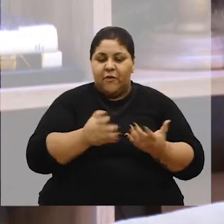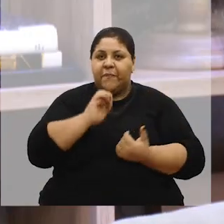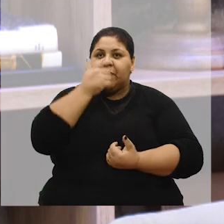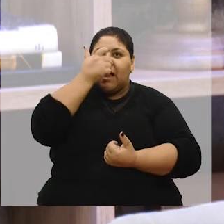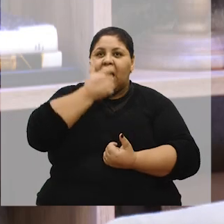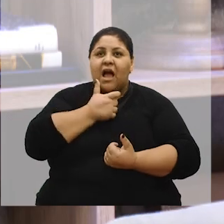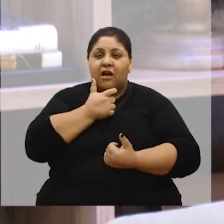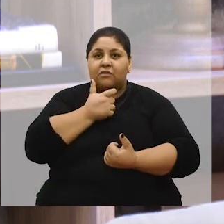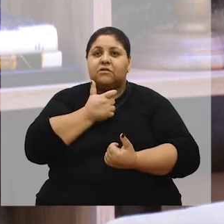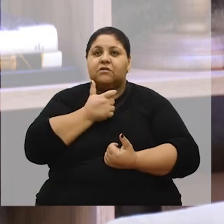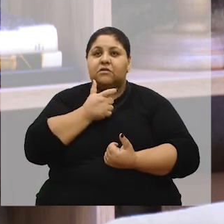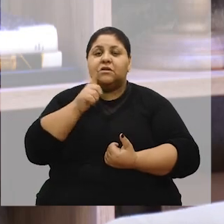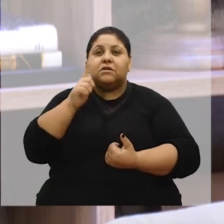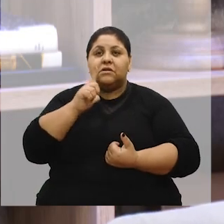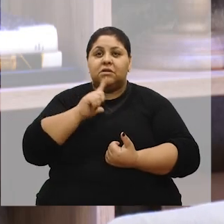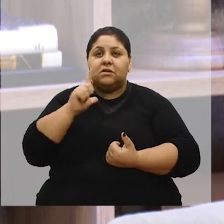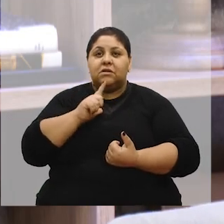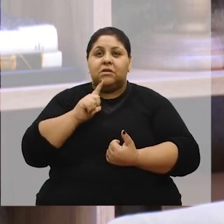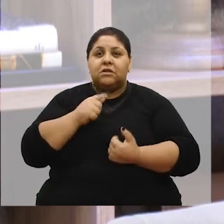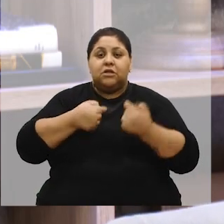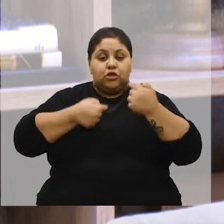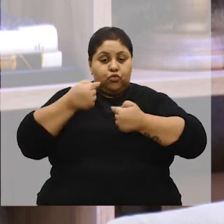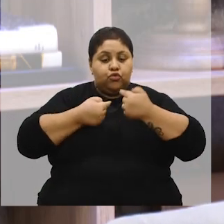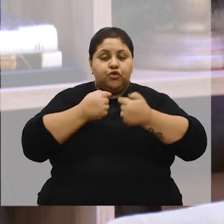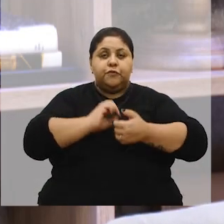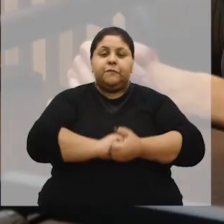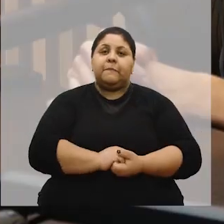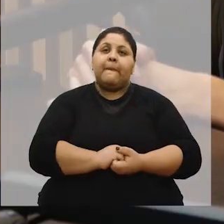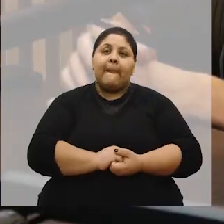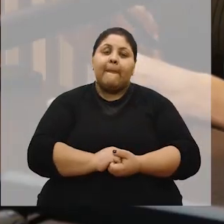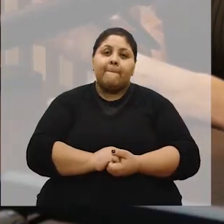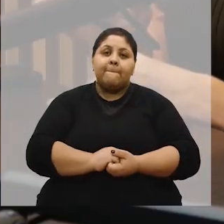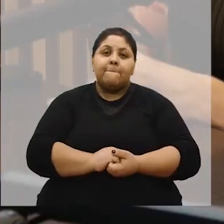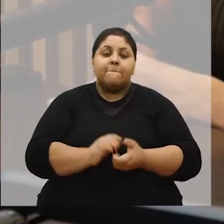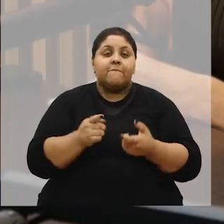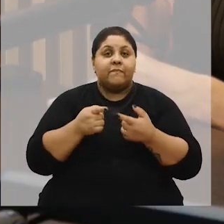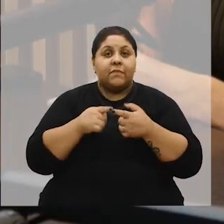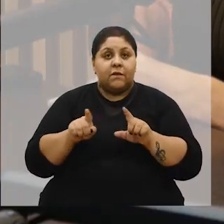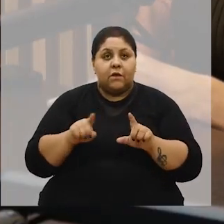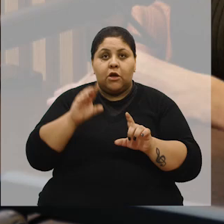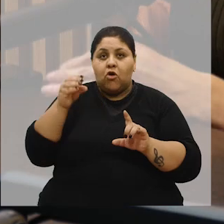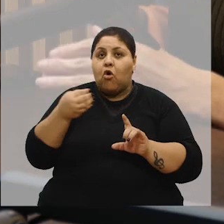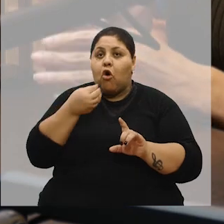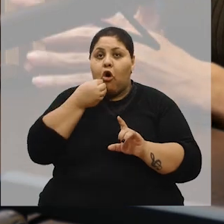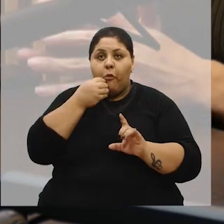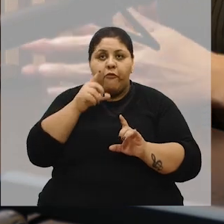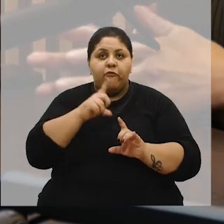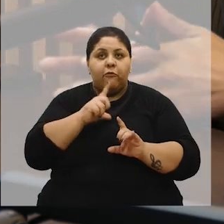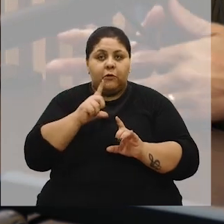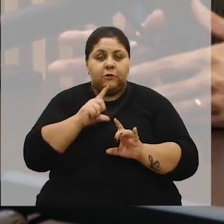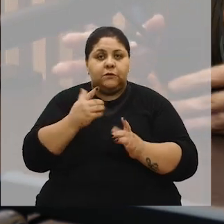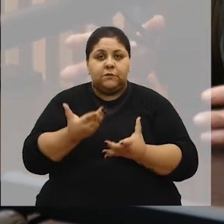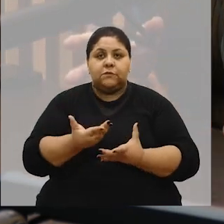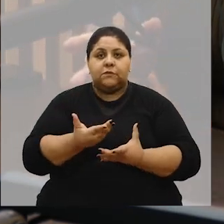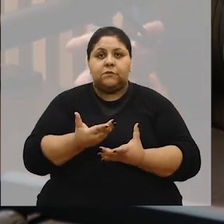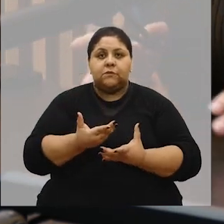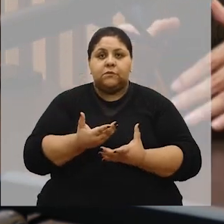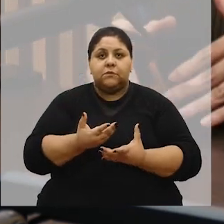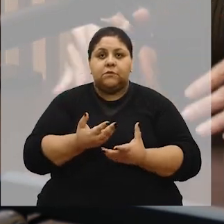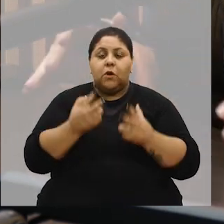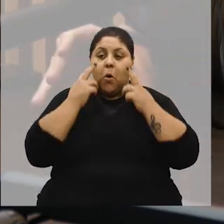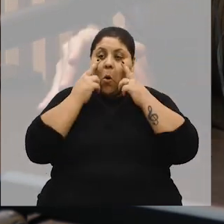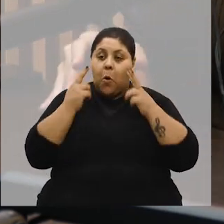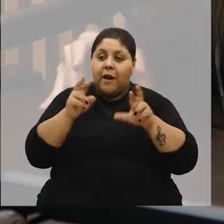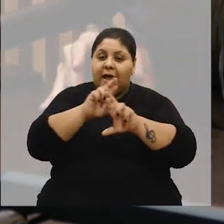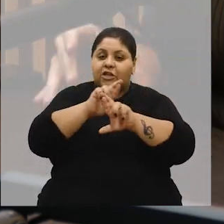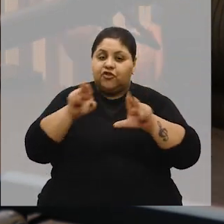isso também é uma coisa que a gente tem que pôr na mesa para discutir, né? Mas veja só, claro que a gente tem que ir aí ter olhares